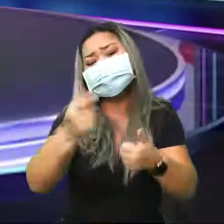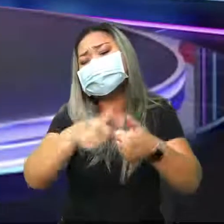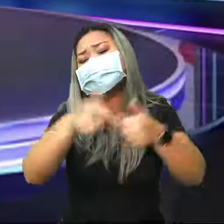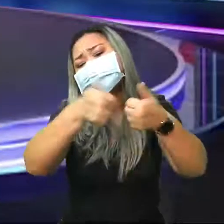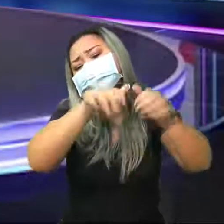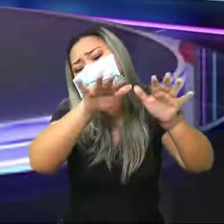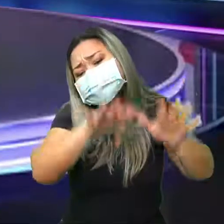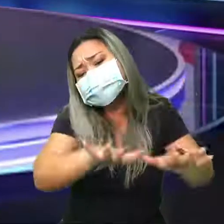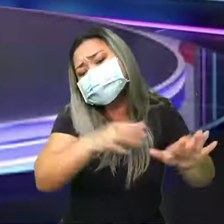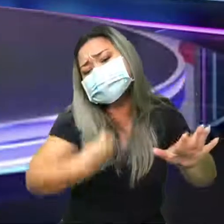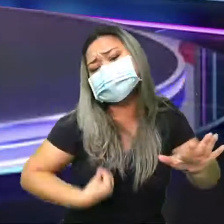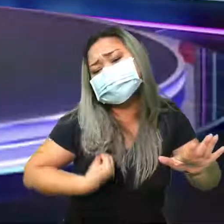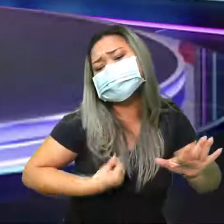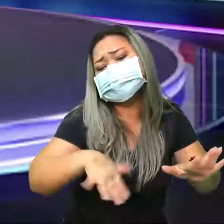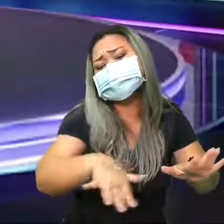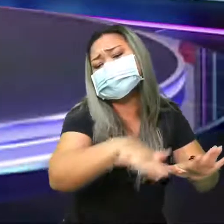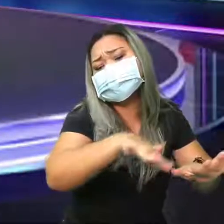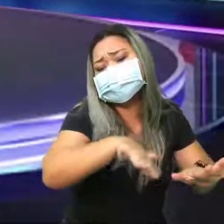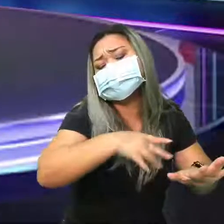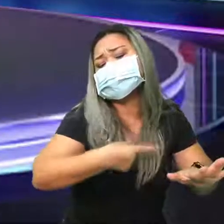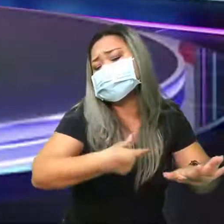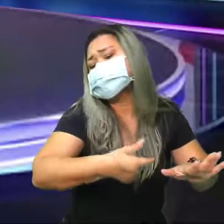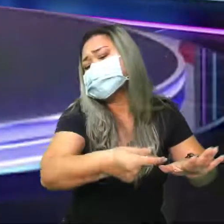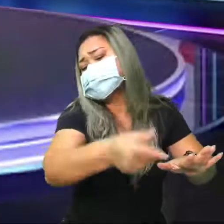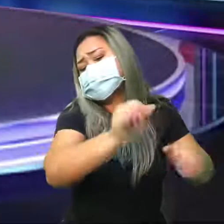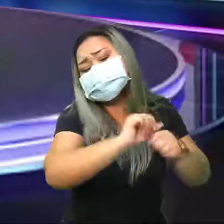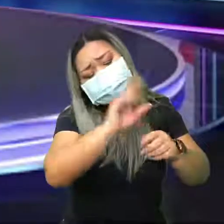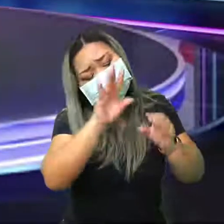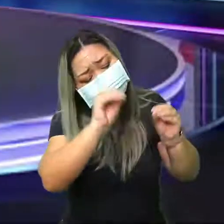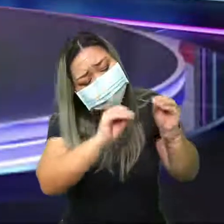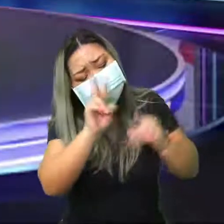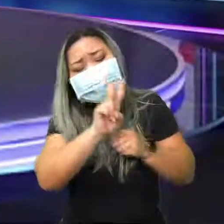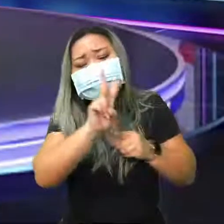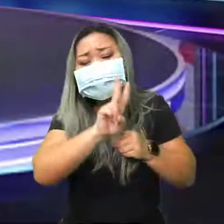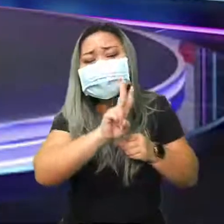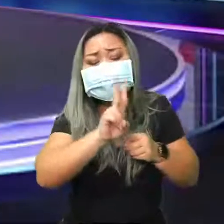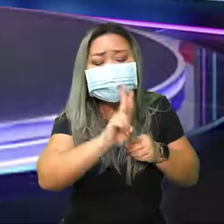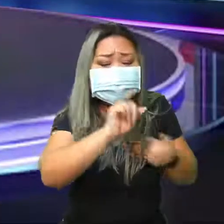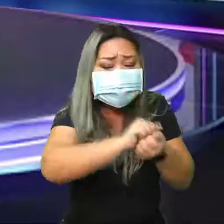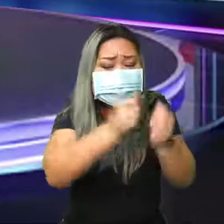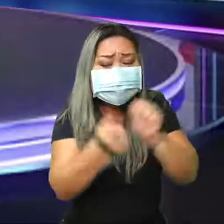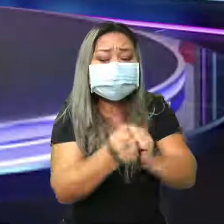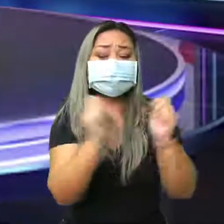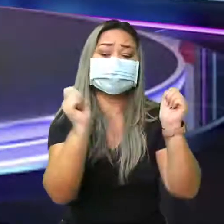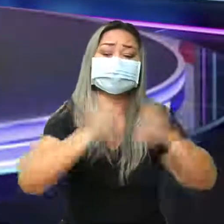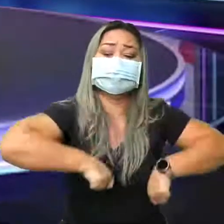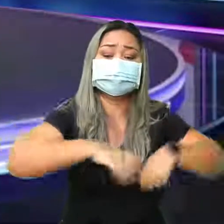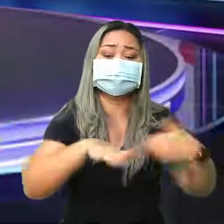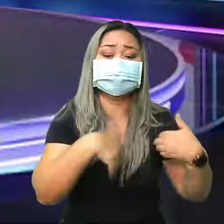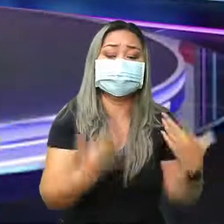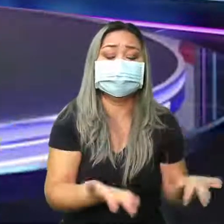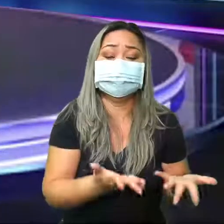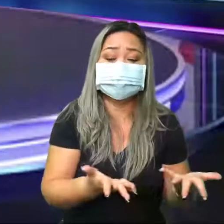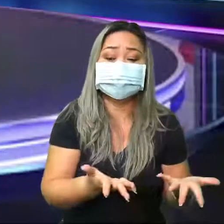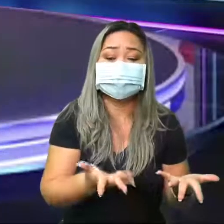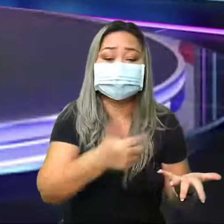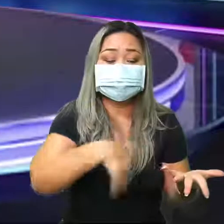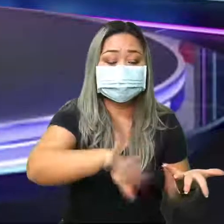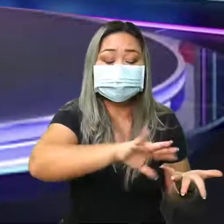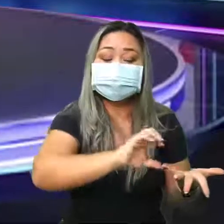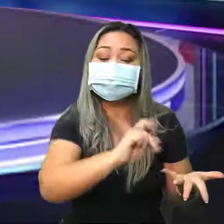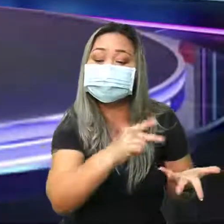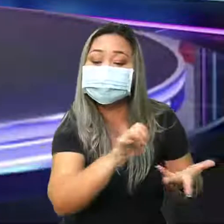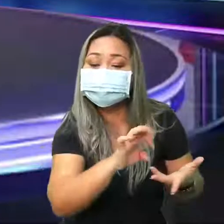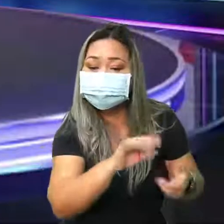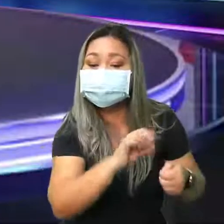que sobreviver nesses ambientes artificiais. E aí precisa de todo cuidado, de toda a adaptação possível para que essa espécie,